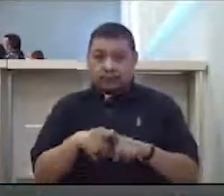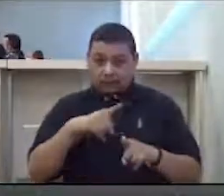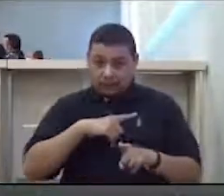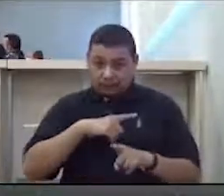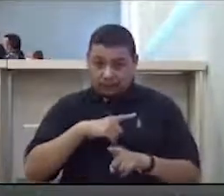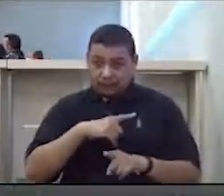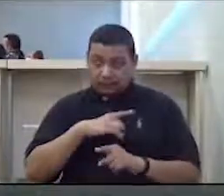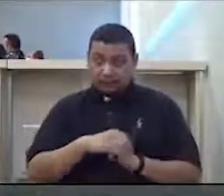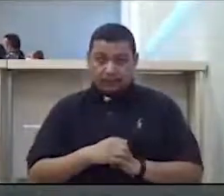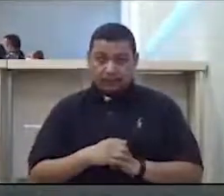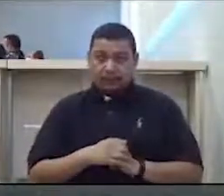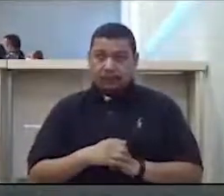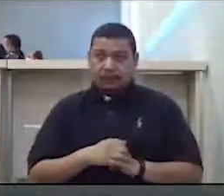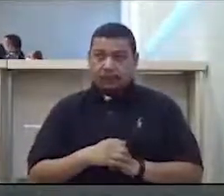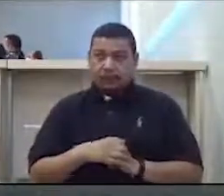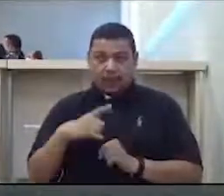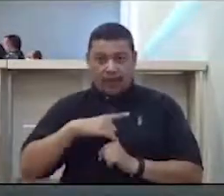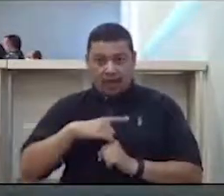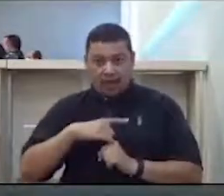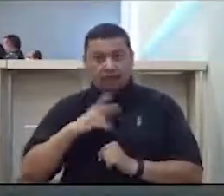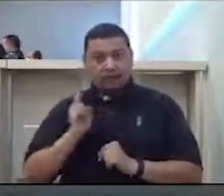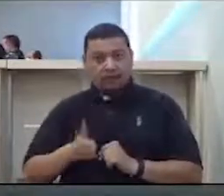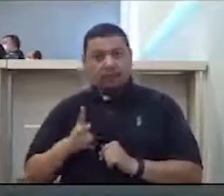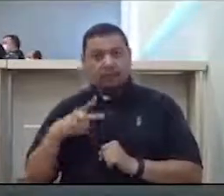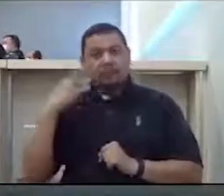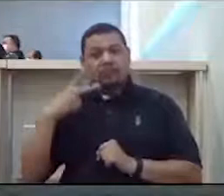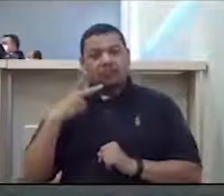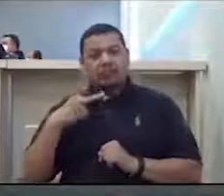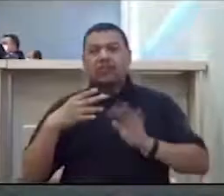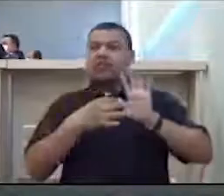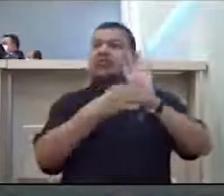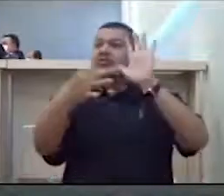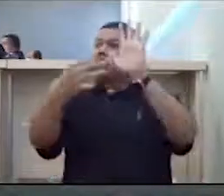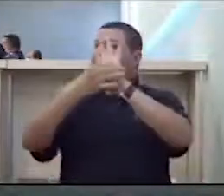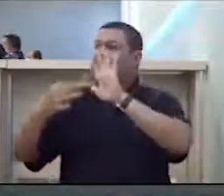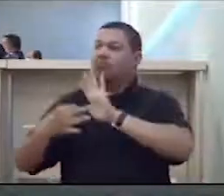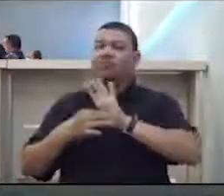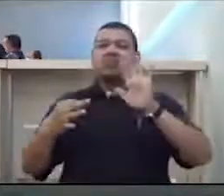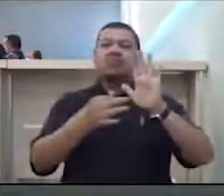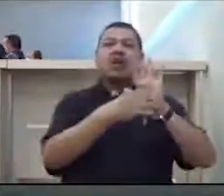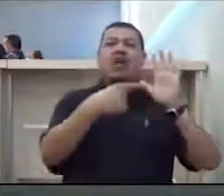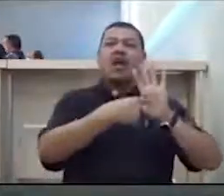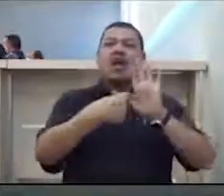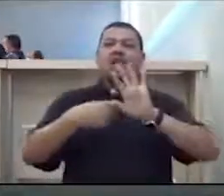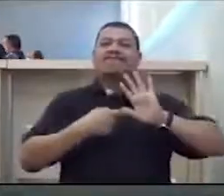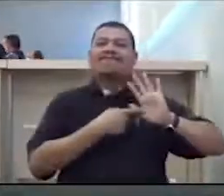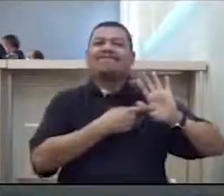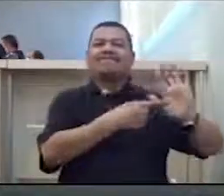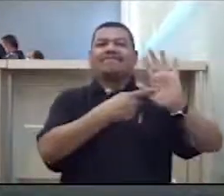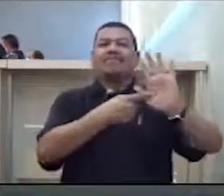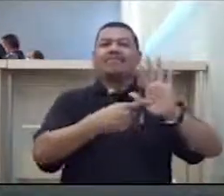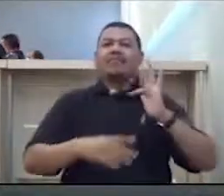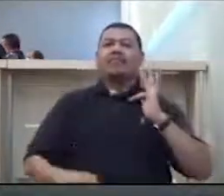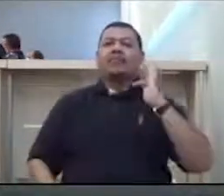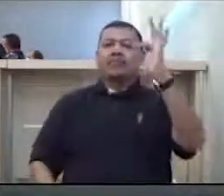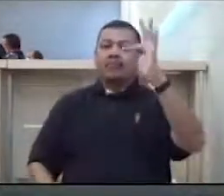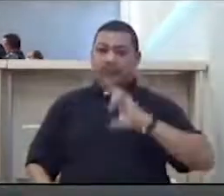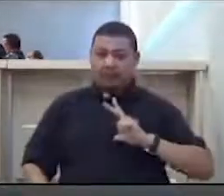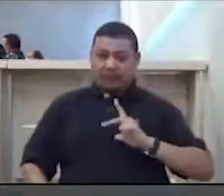o momento que eu sou vereador ainda, eu vou denunciar povo aqui ainda. Entendeu? Até o dia que a pessoa começar a